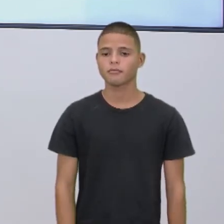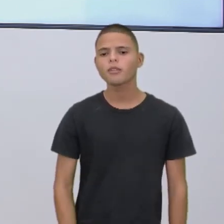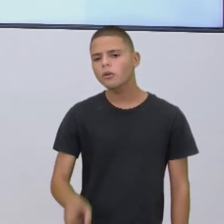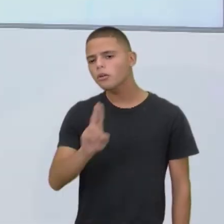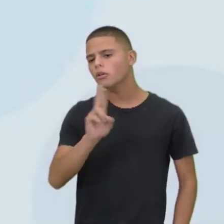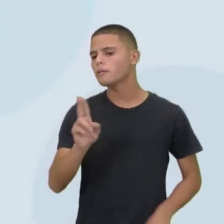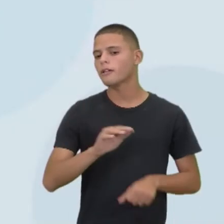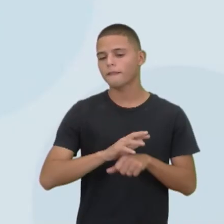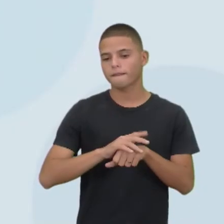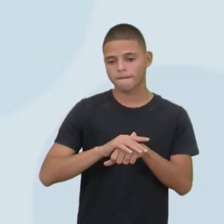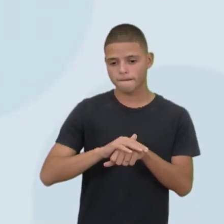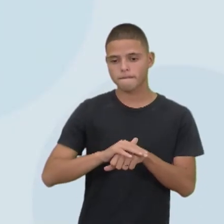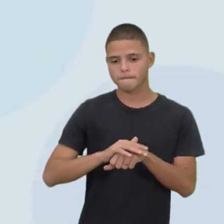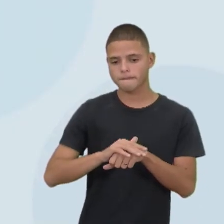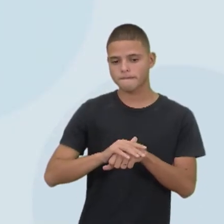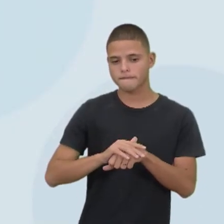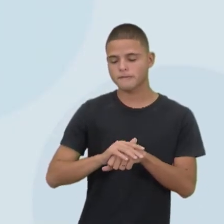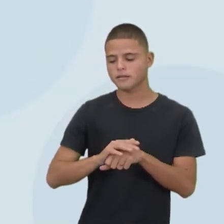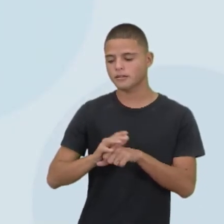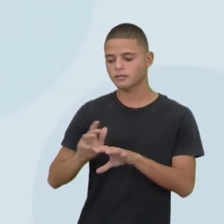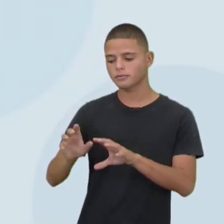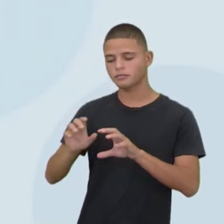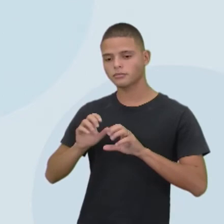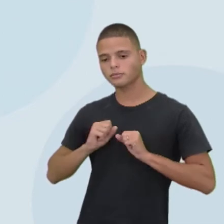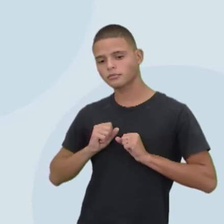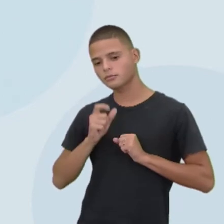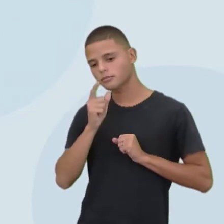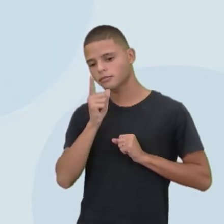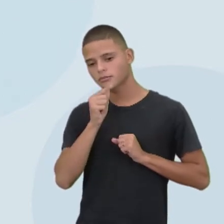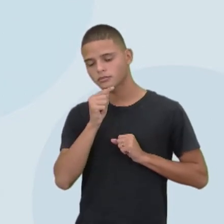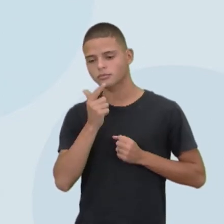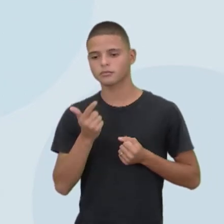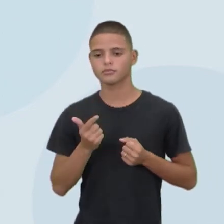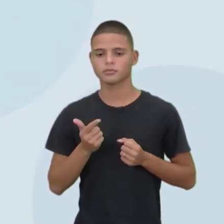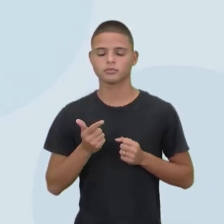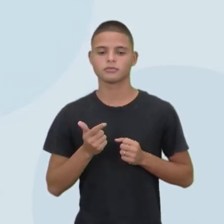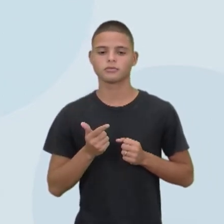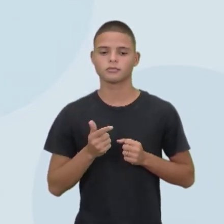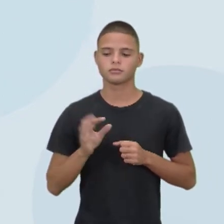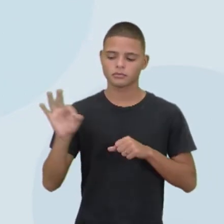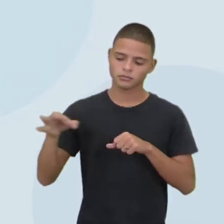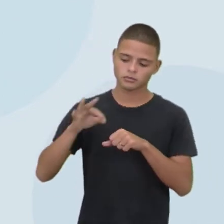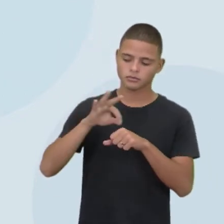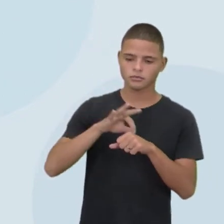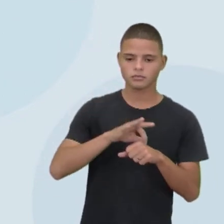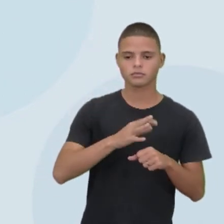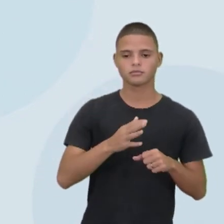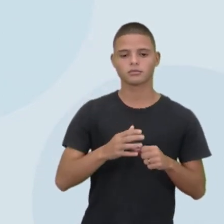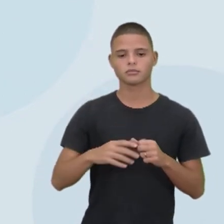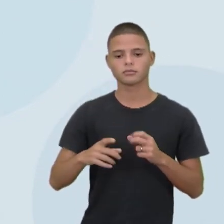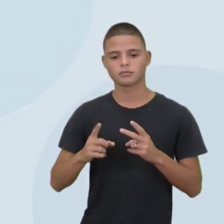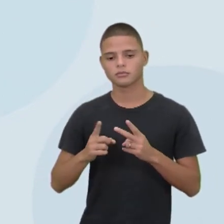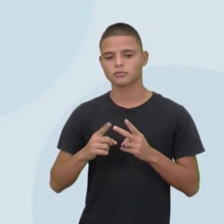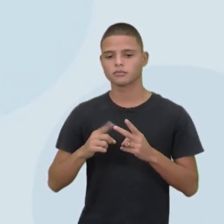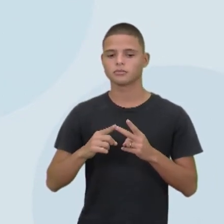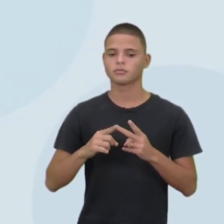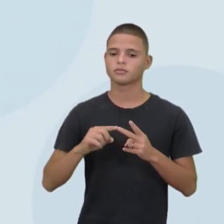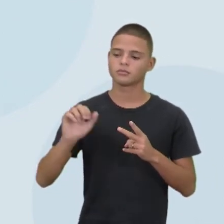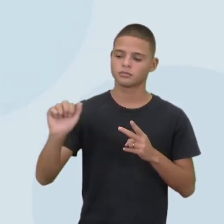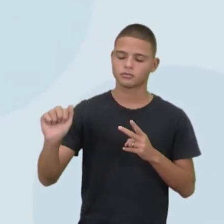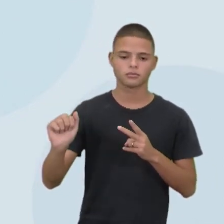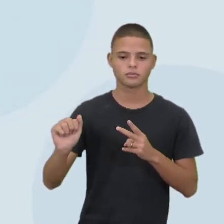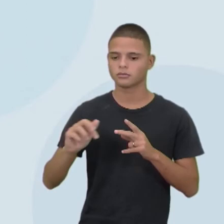de veiculação hídricas aí, né? No caso, cólera, dengue, esquistossomose, hepatite A. A professora